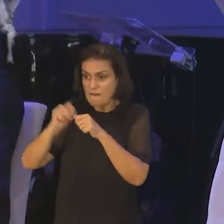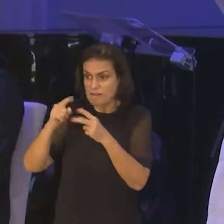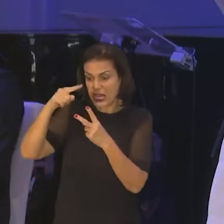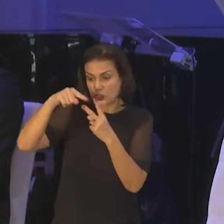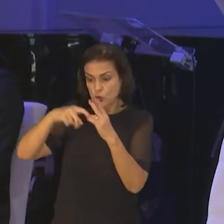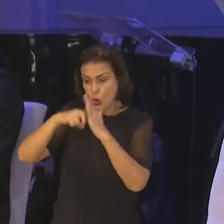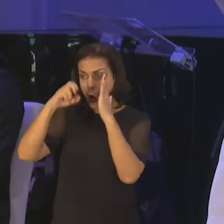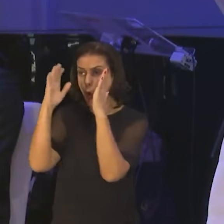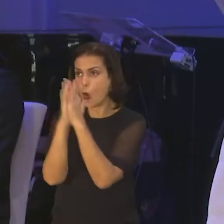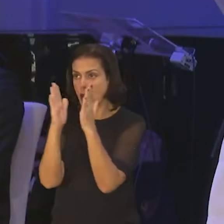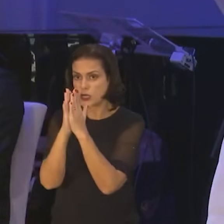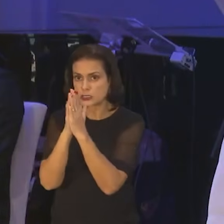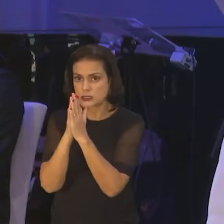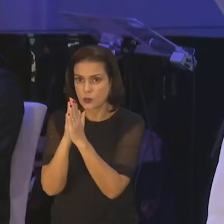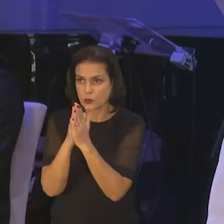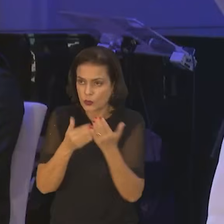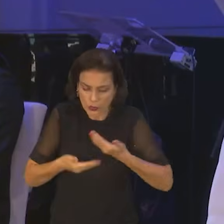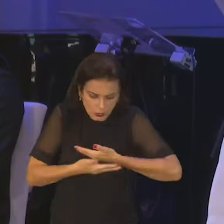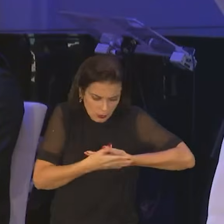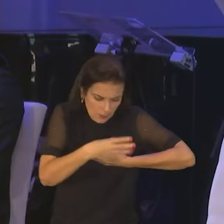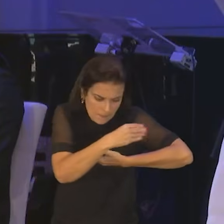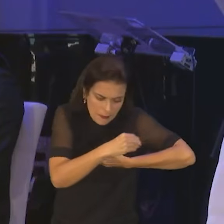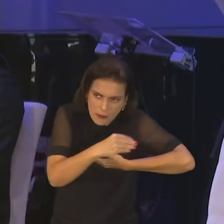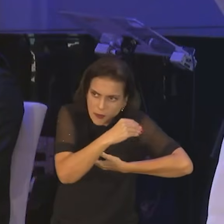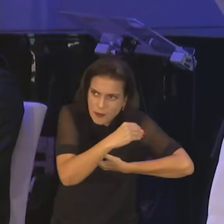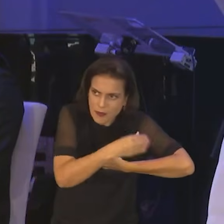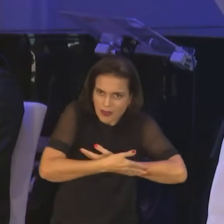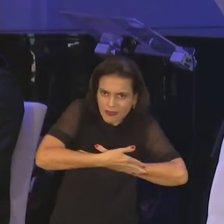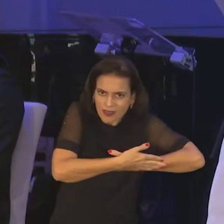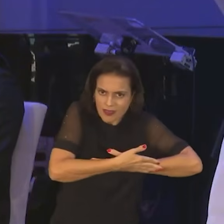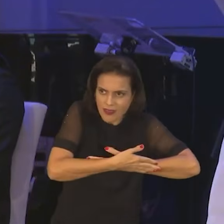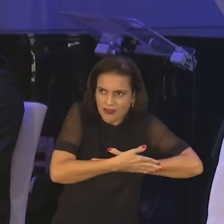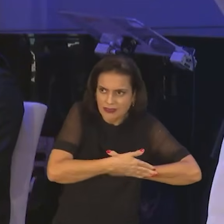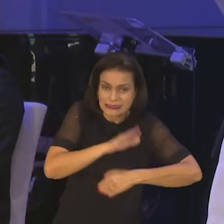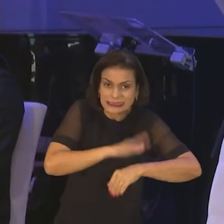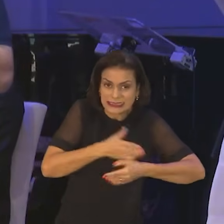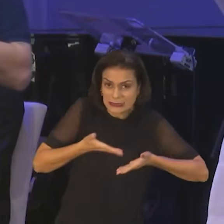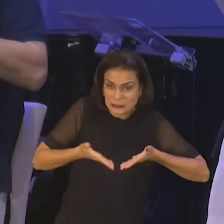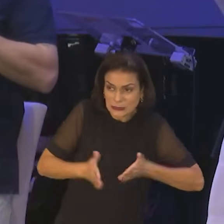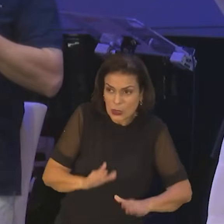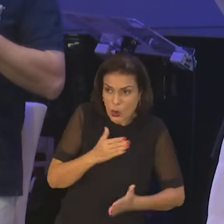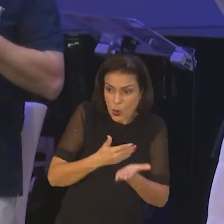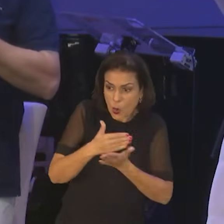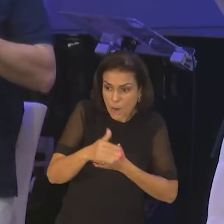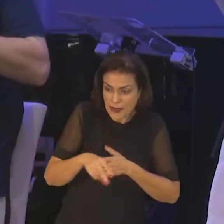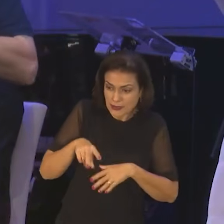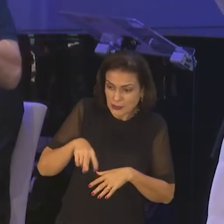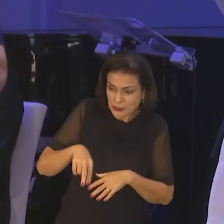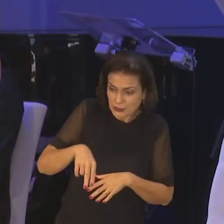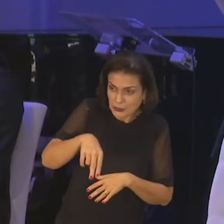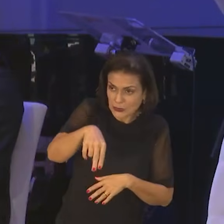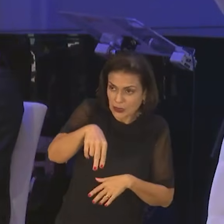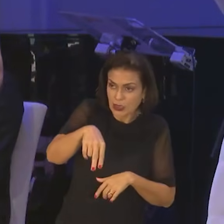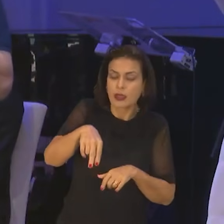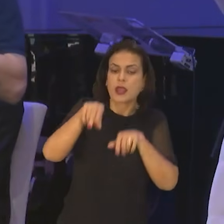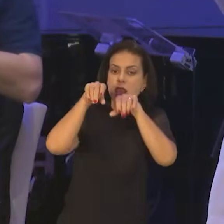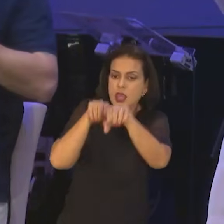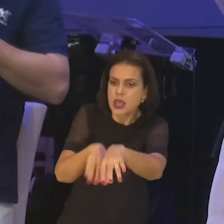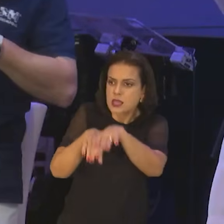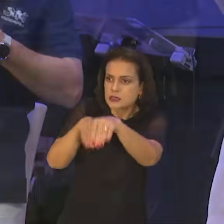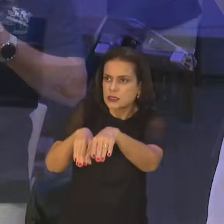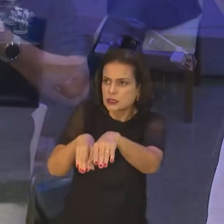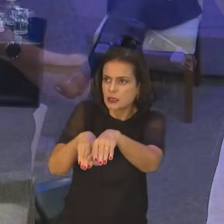2 orações nos ouvidos da sua criança. Quando a criança começa a caminhar, os pais ensinam ela a